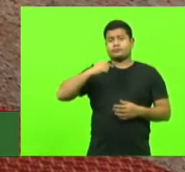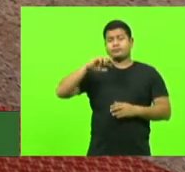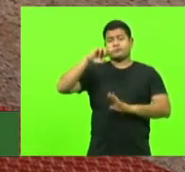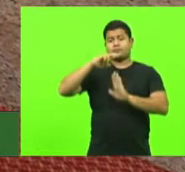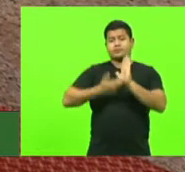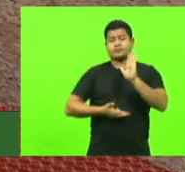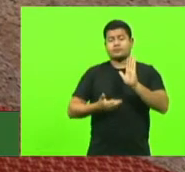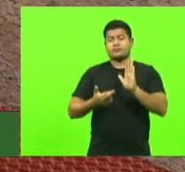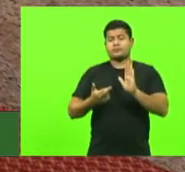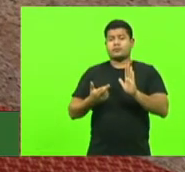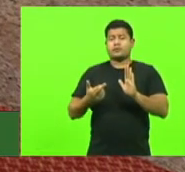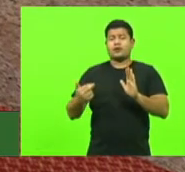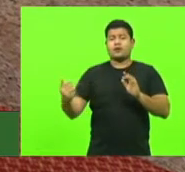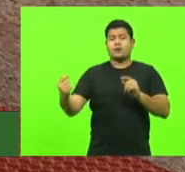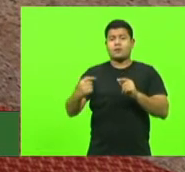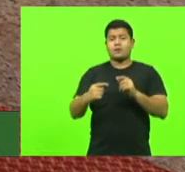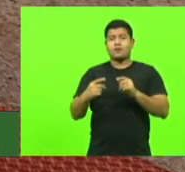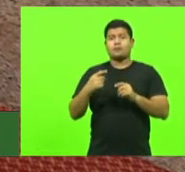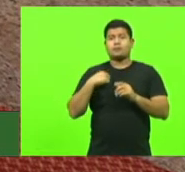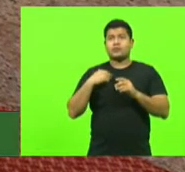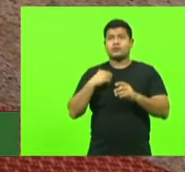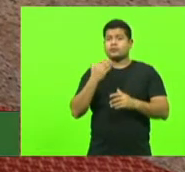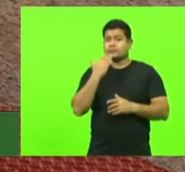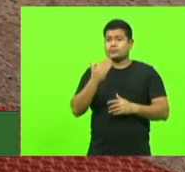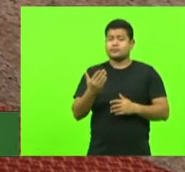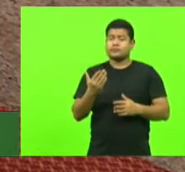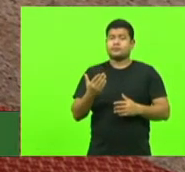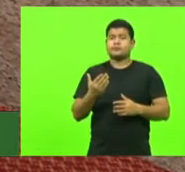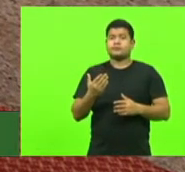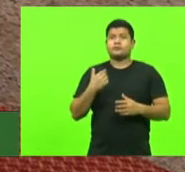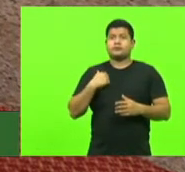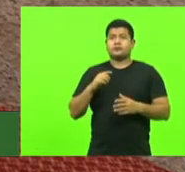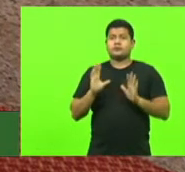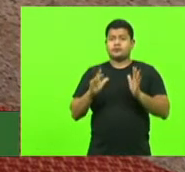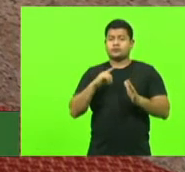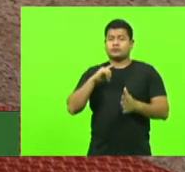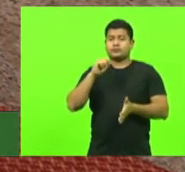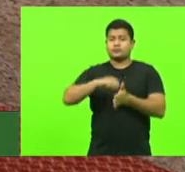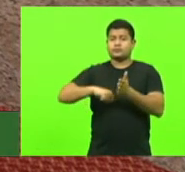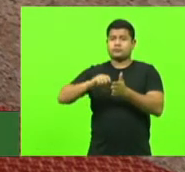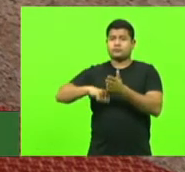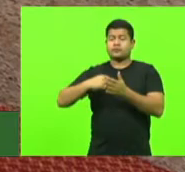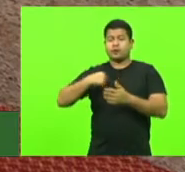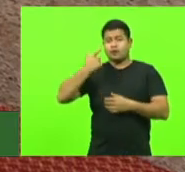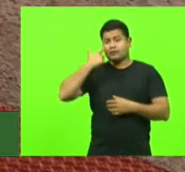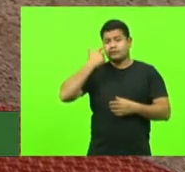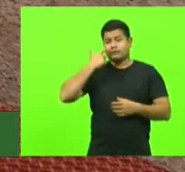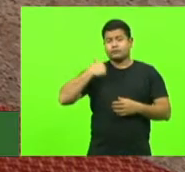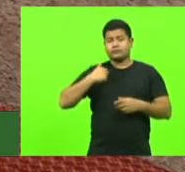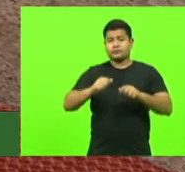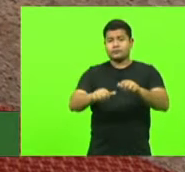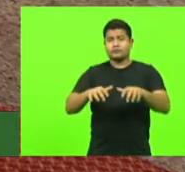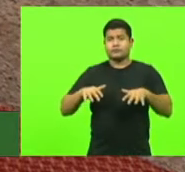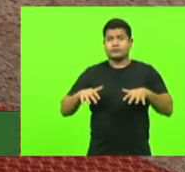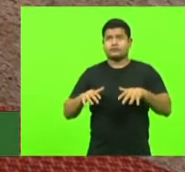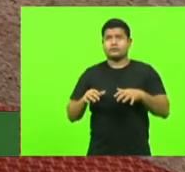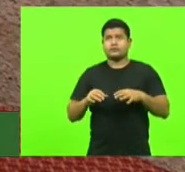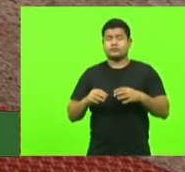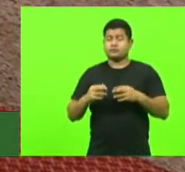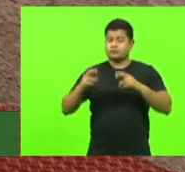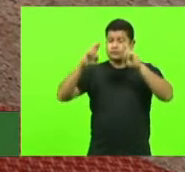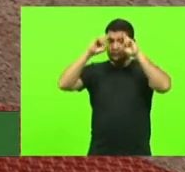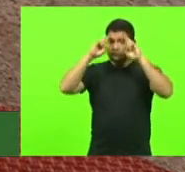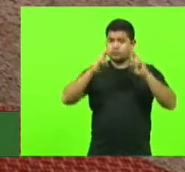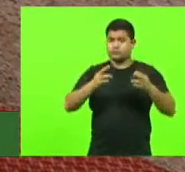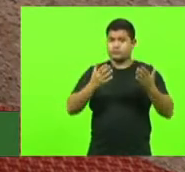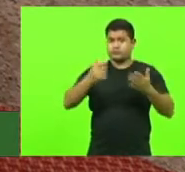relatou, mas já entrei com o requerimento, já tenho as assinaturas para que a gente possa rever aí na sessão, com todo o respeito,